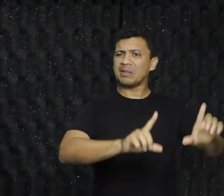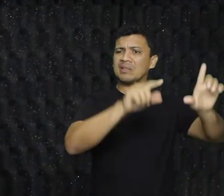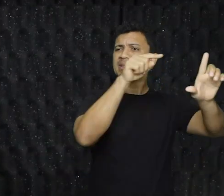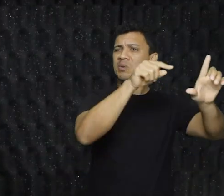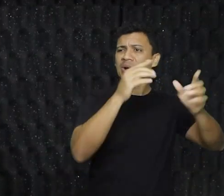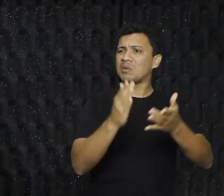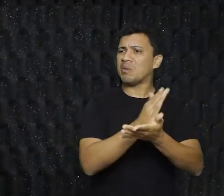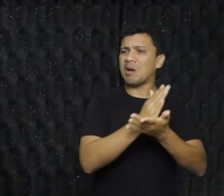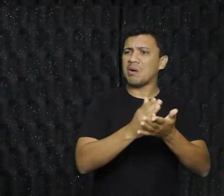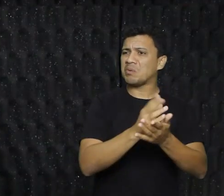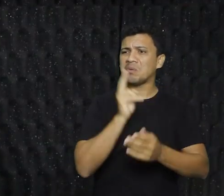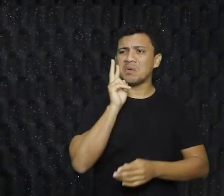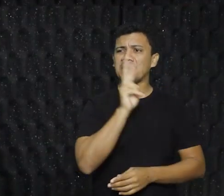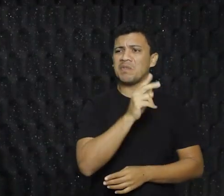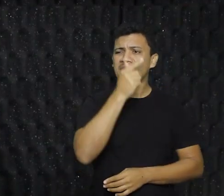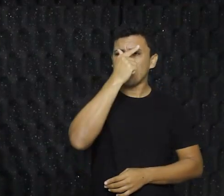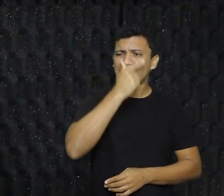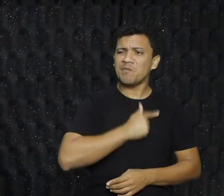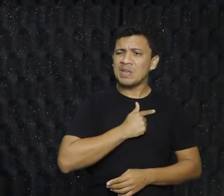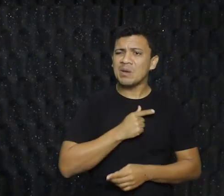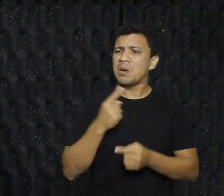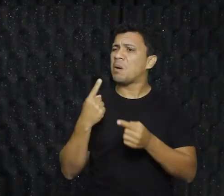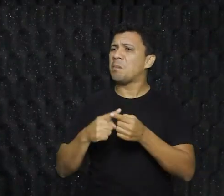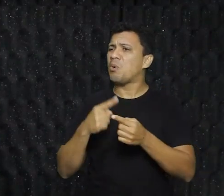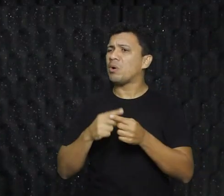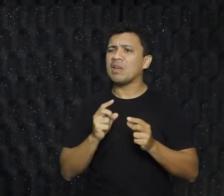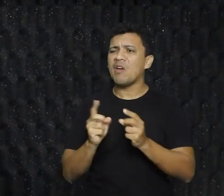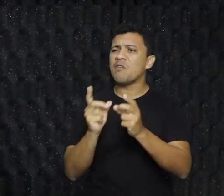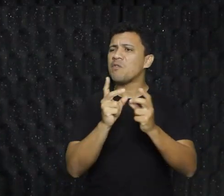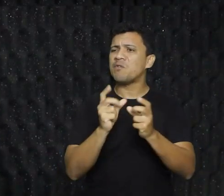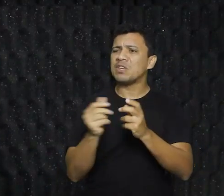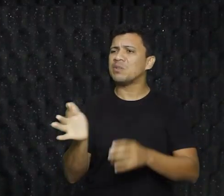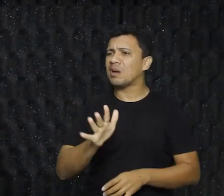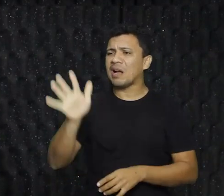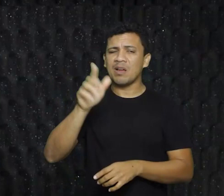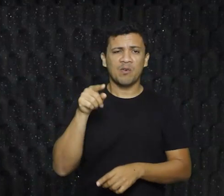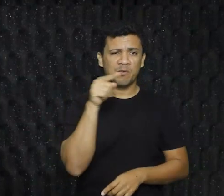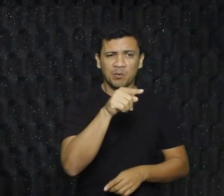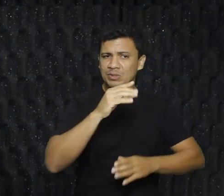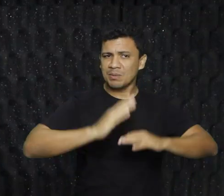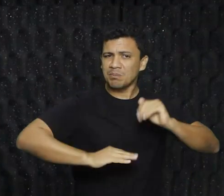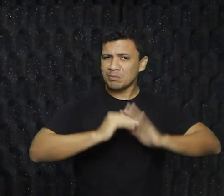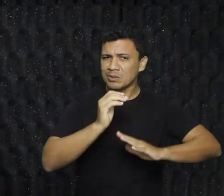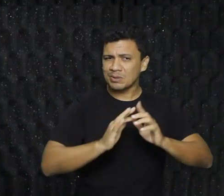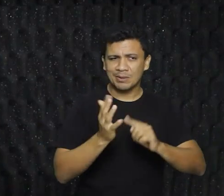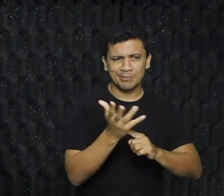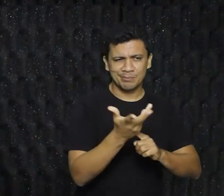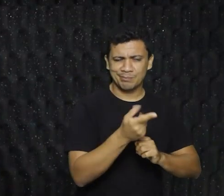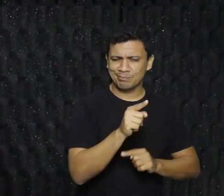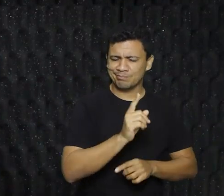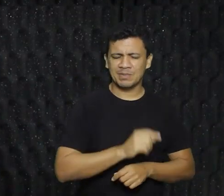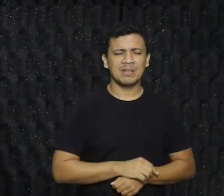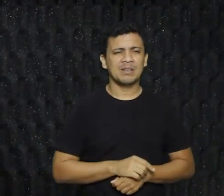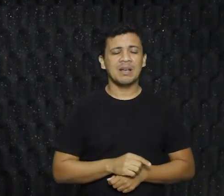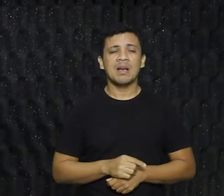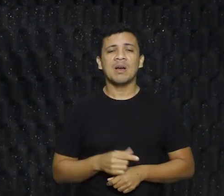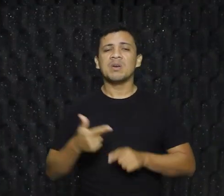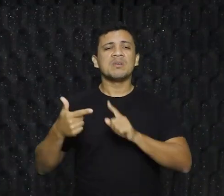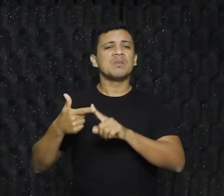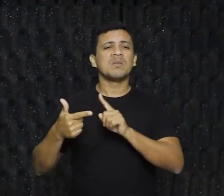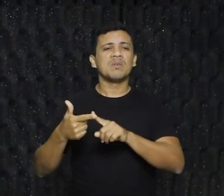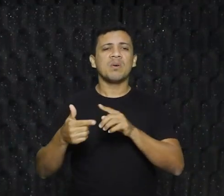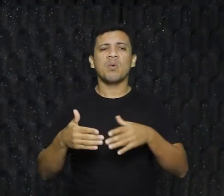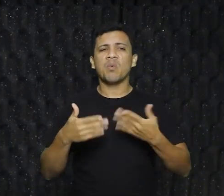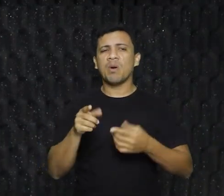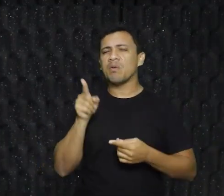feio, né? Ele foi vendido tão caro? Primeiro, que você não é especialista de arte para poder dar o valor. Segundo, qual nível de representação